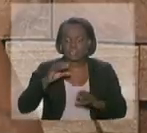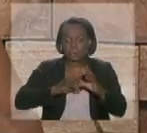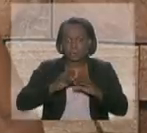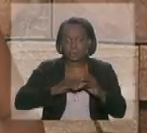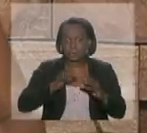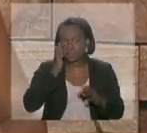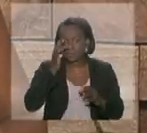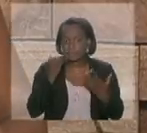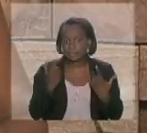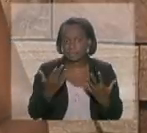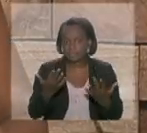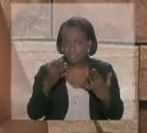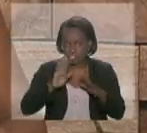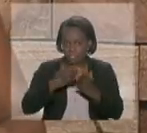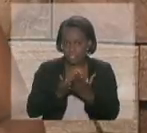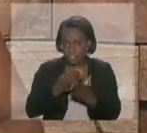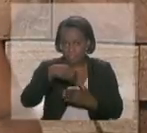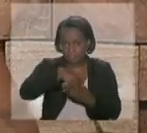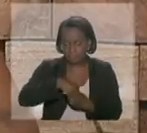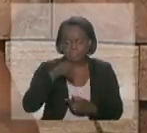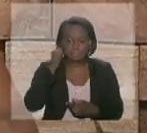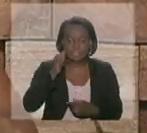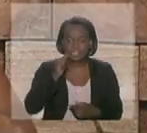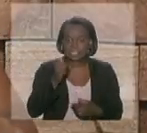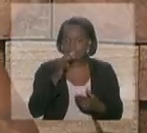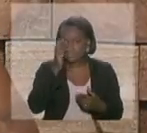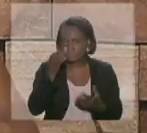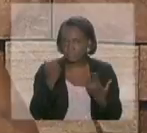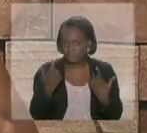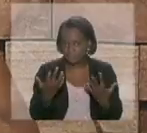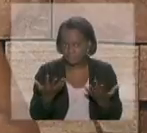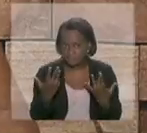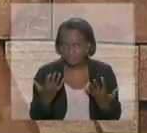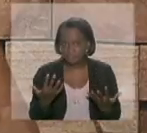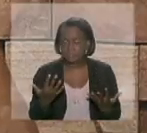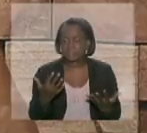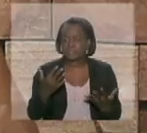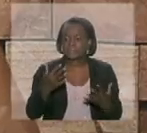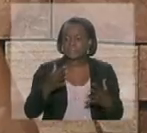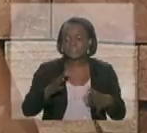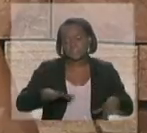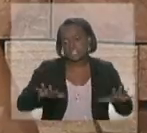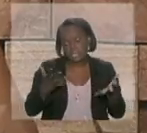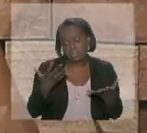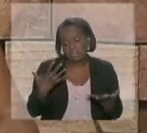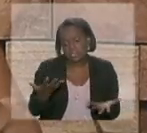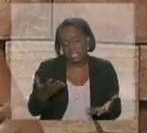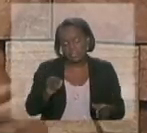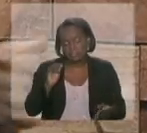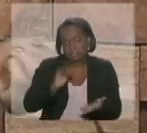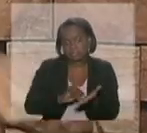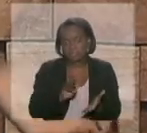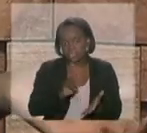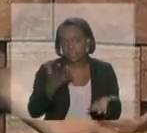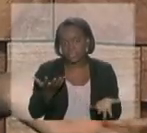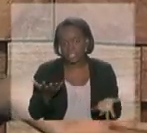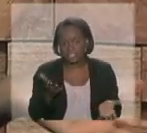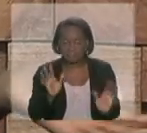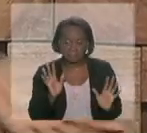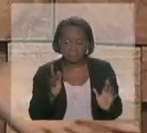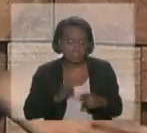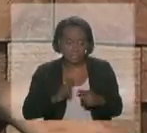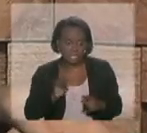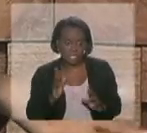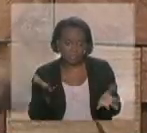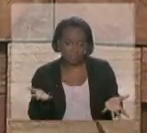concurso de primavera no colégio garota Primavera pessoa foi se candidatar entendeu ué